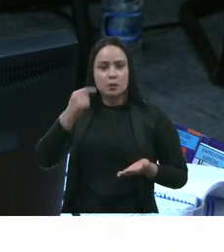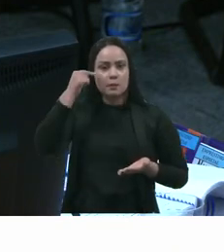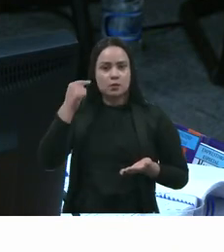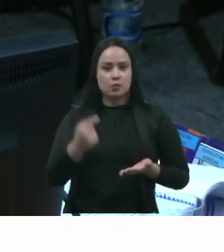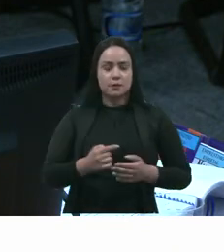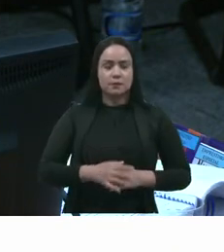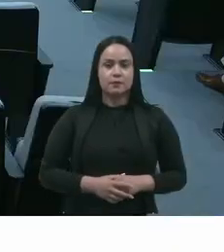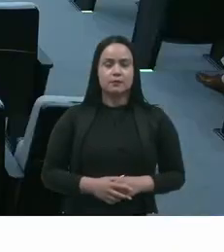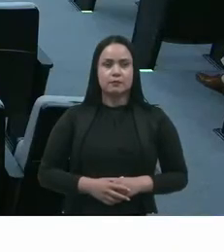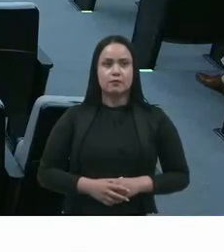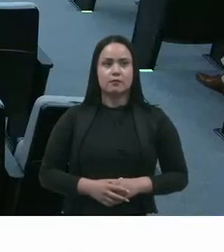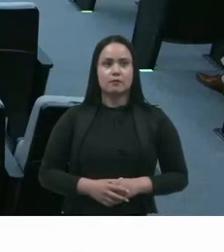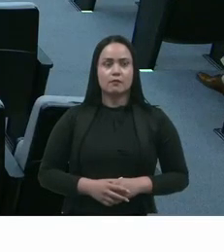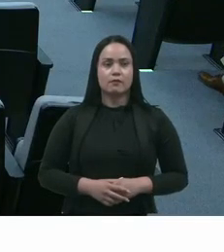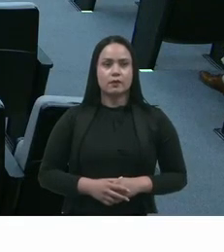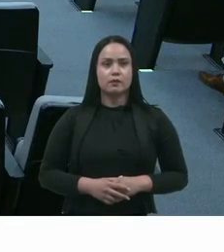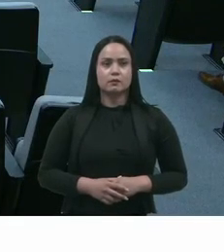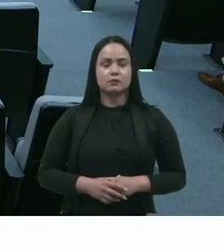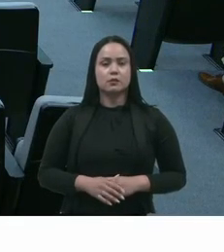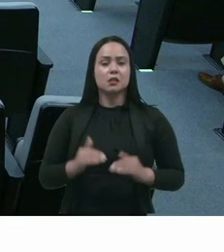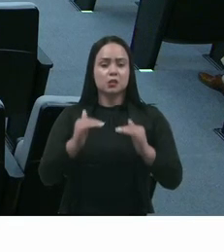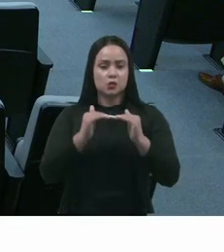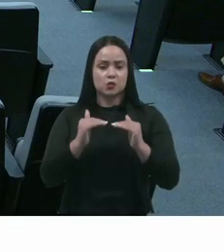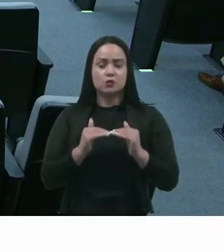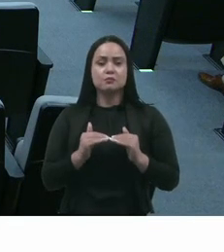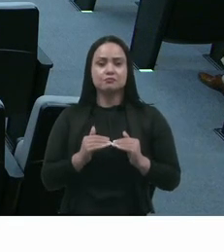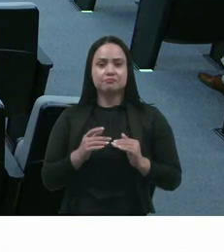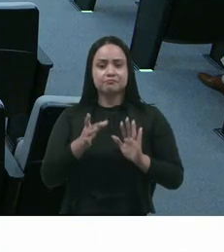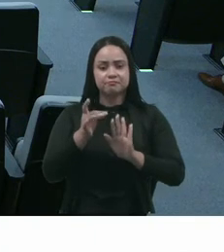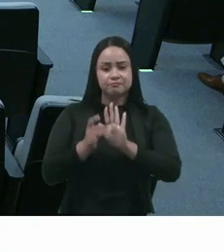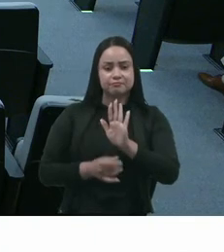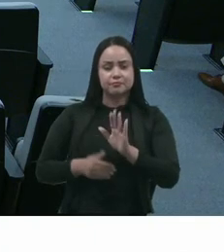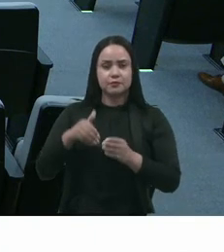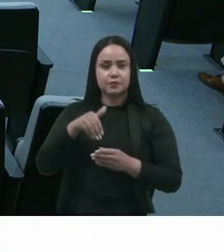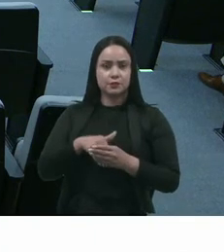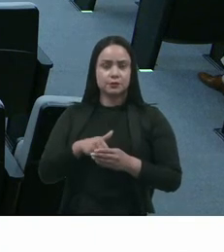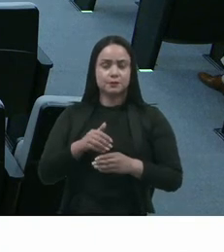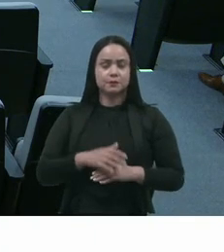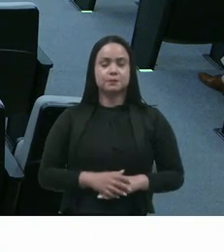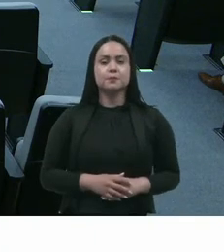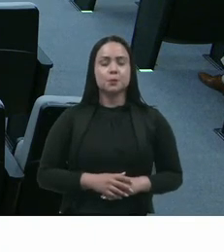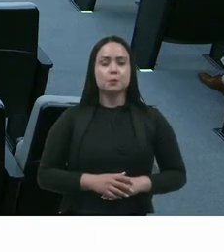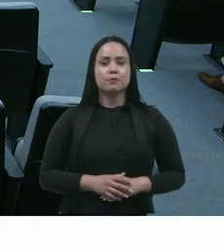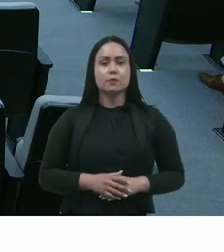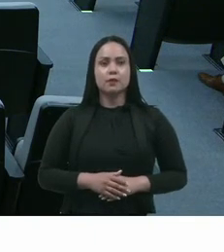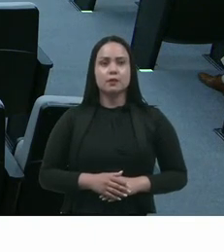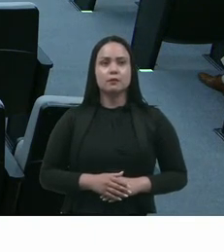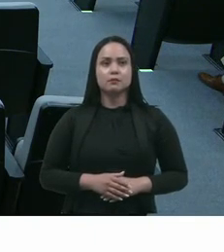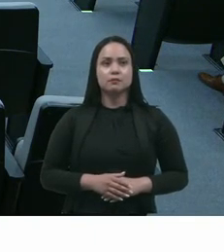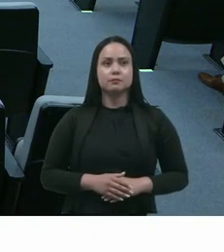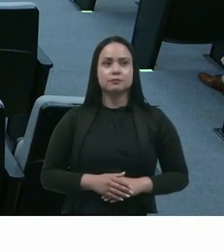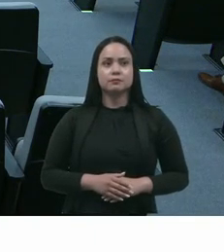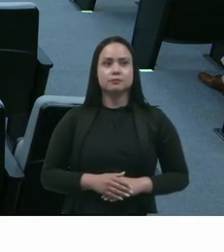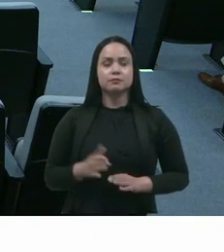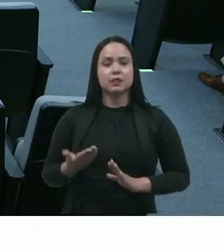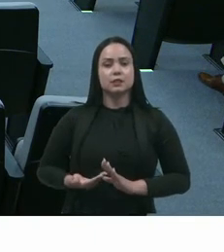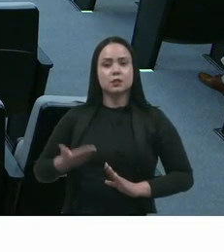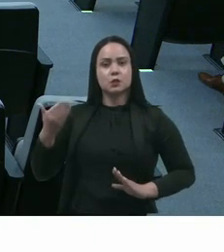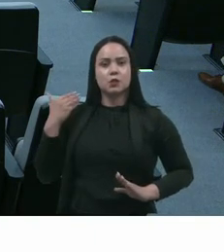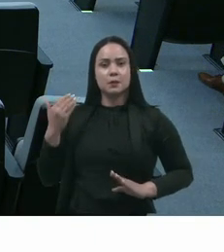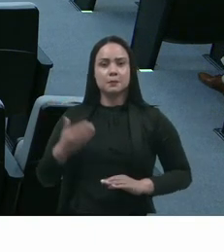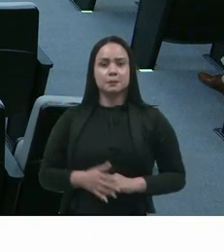compulsória. É nesse sentido que eu ratifico o voto da minha ilustre e eminente antecessora.